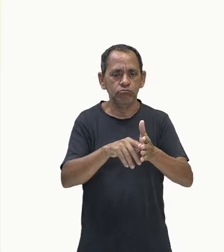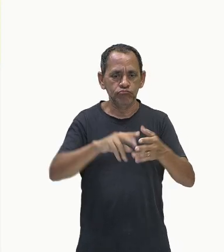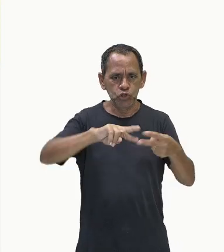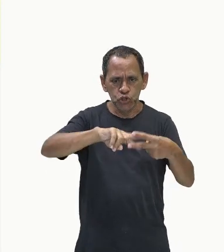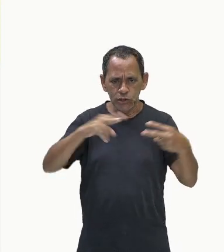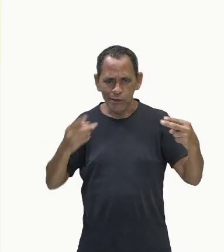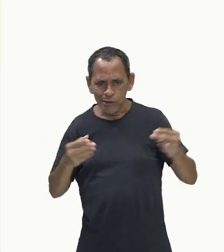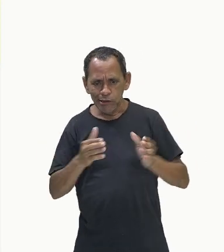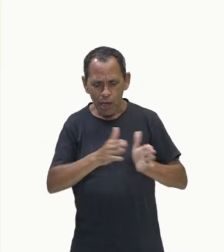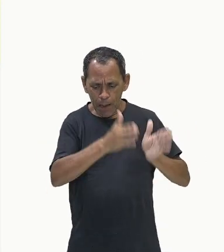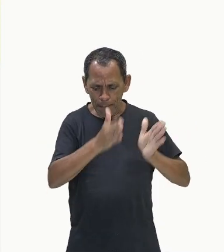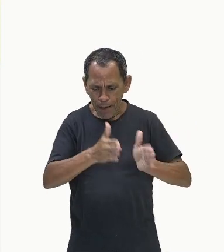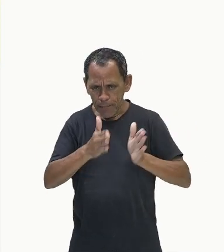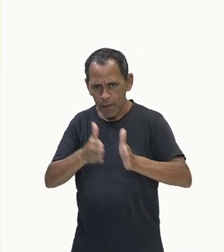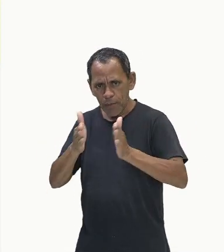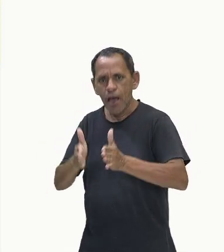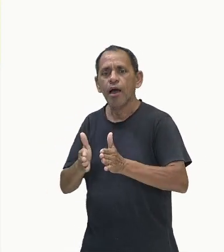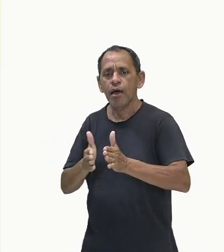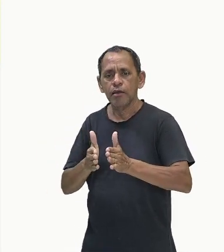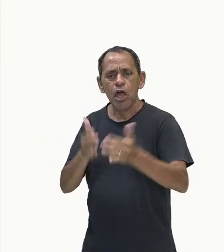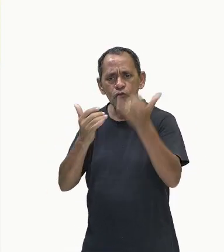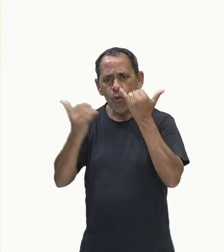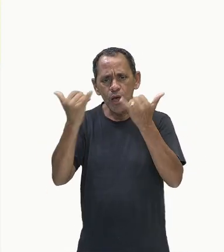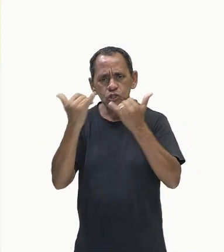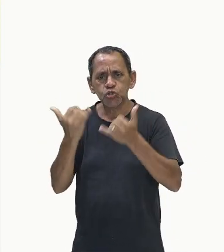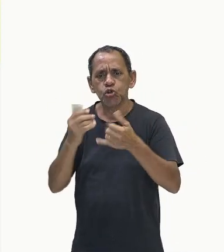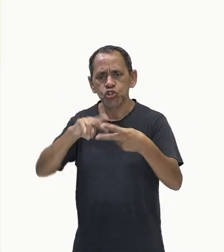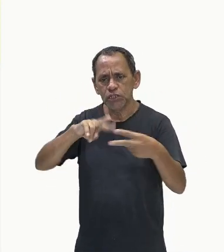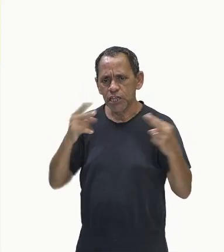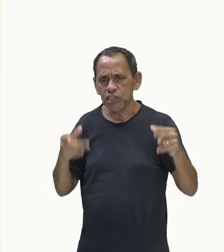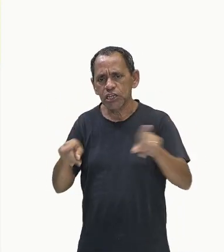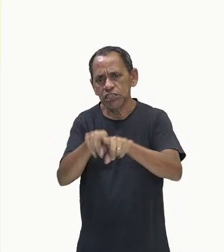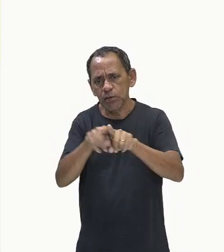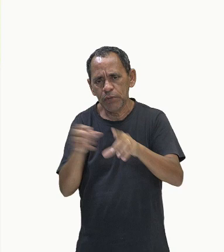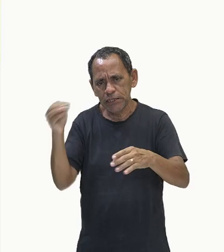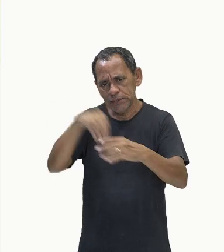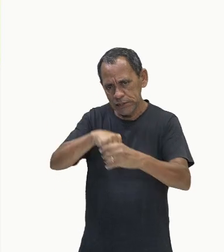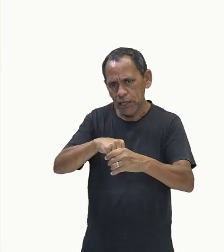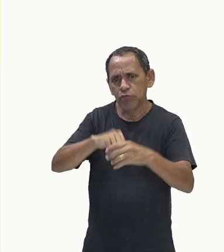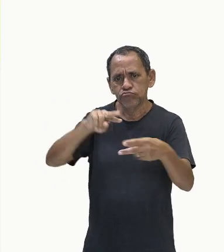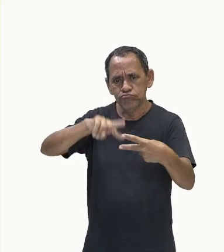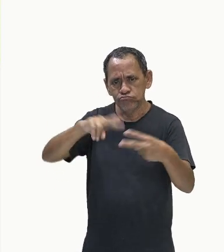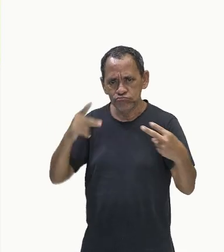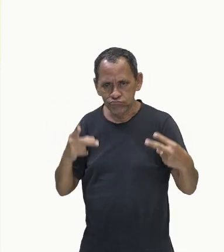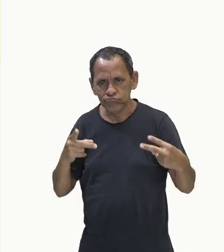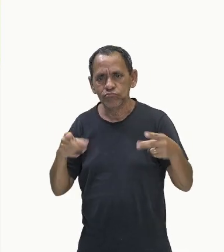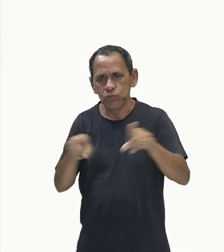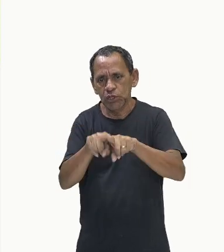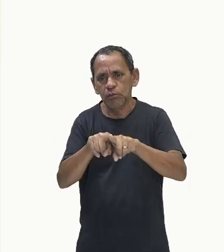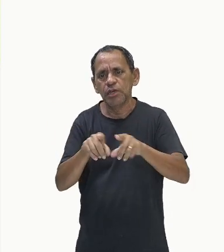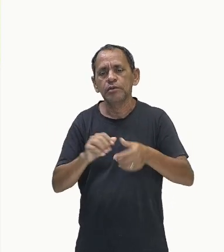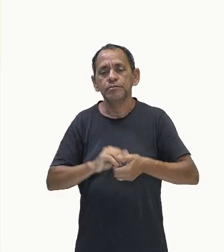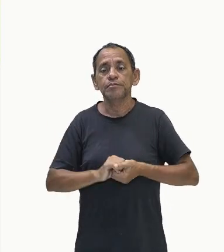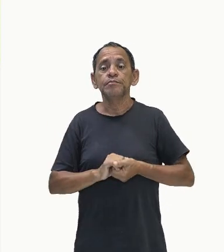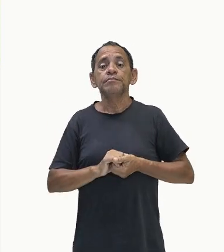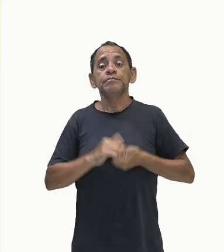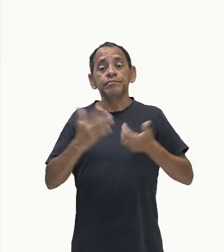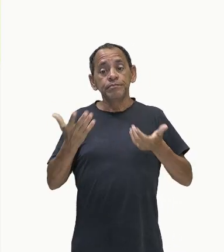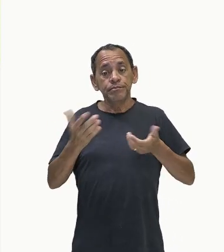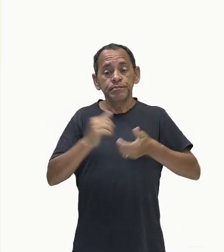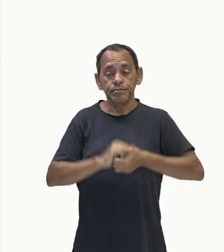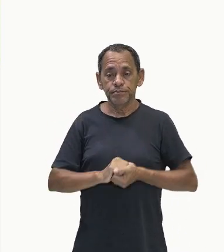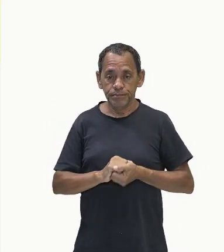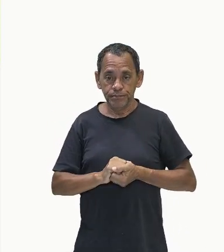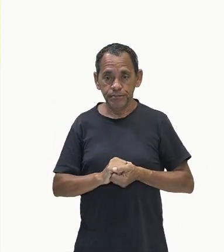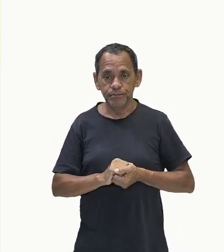e as informações genéticas que estão codificadas naquele DNA. Nós temos que essa codificação genética